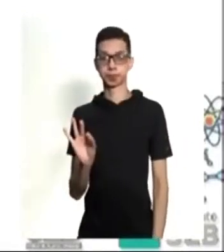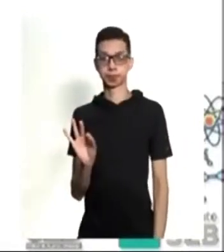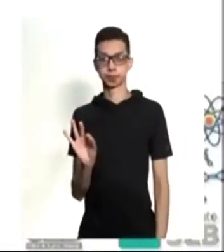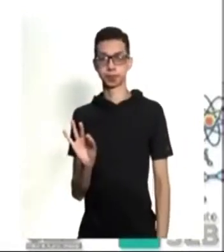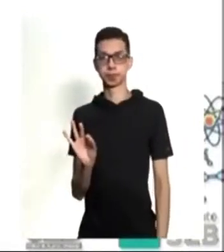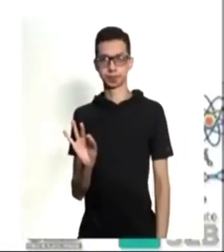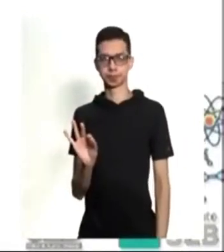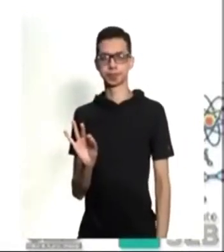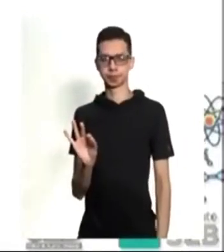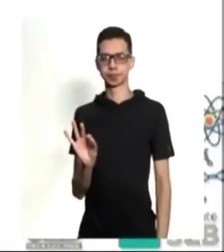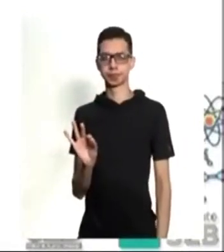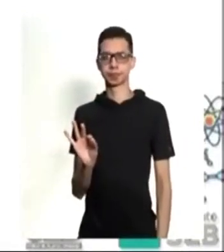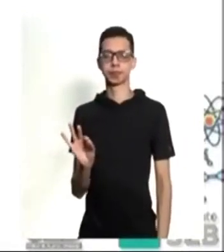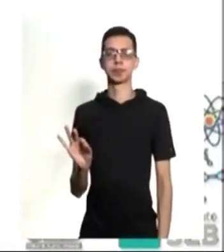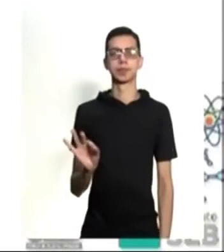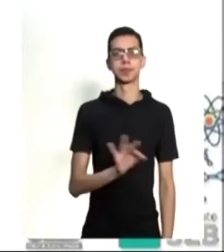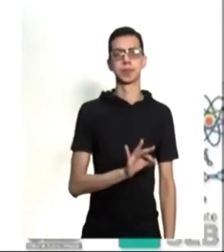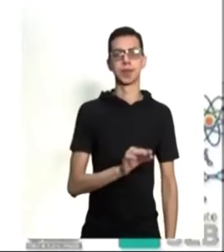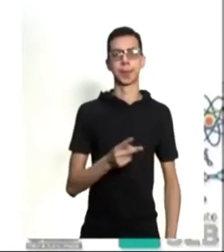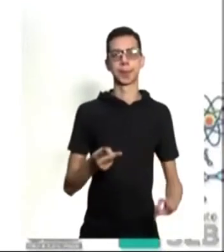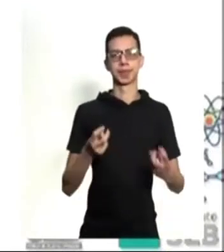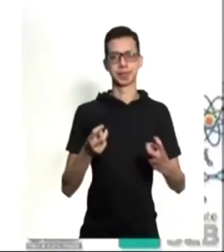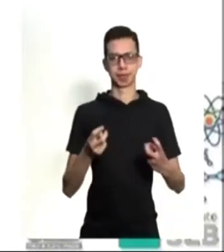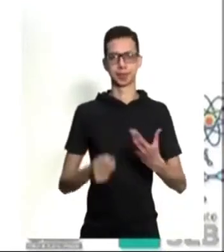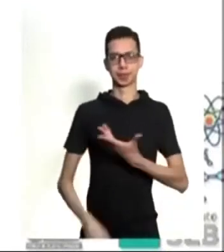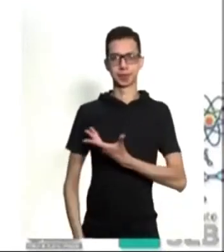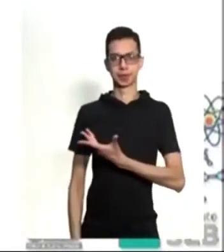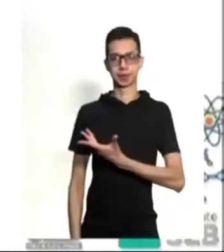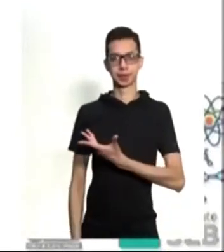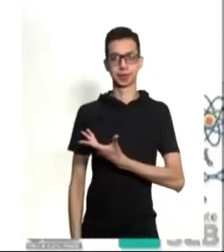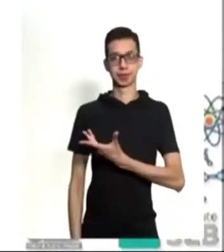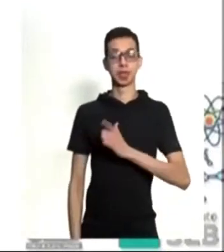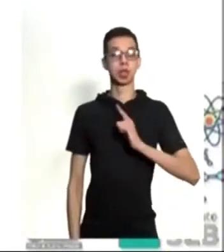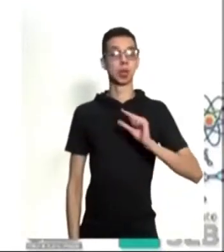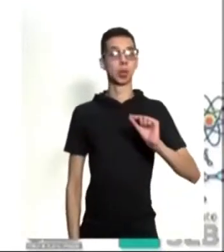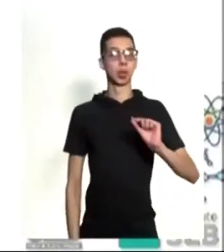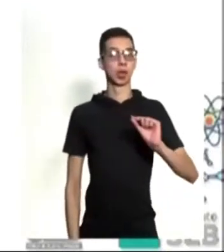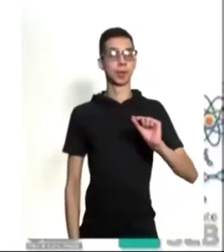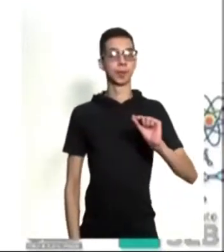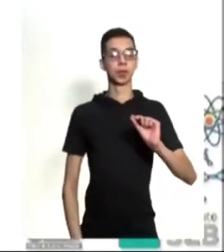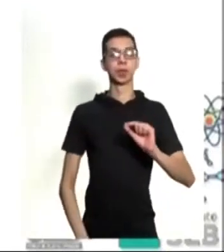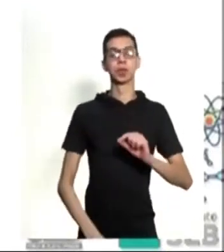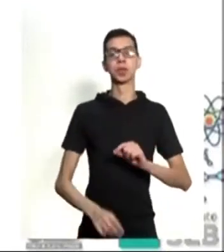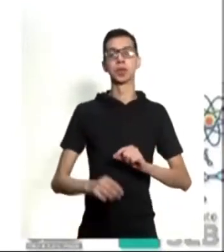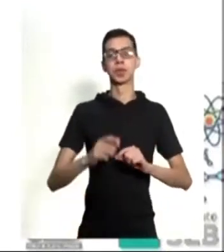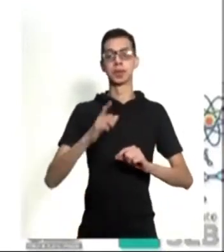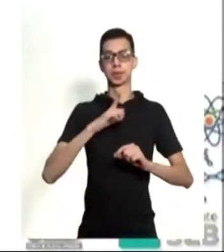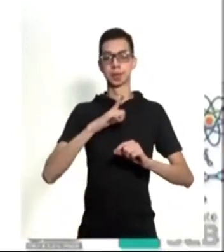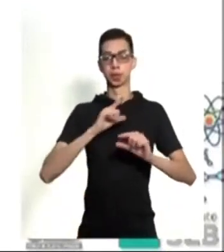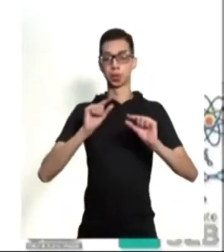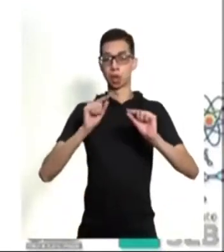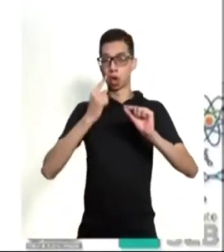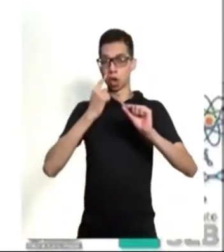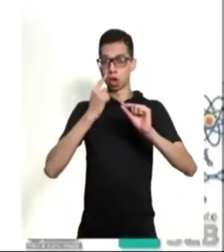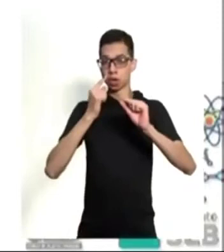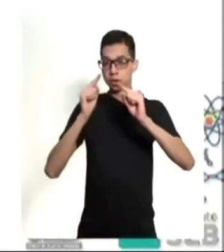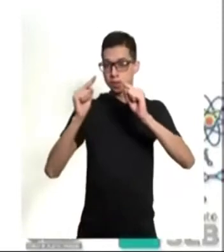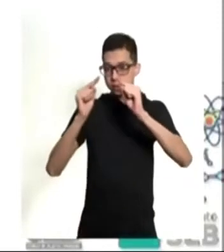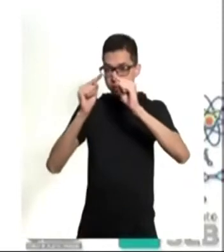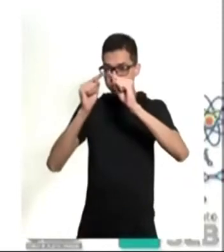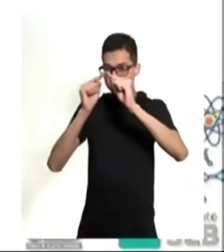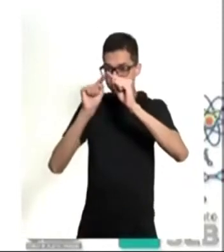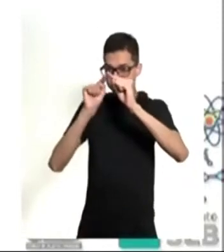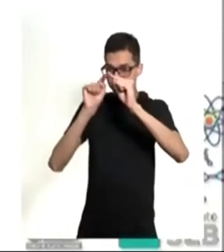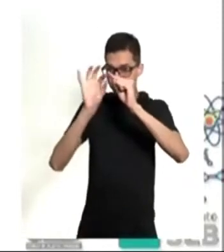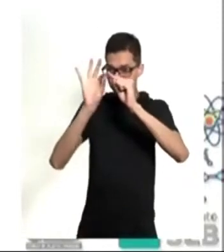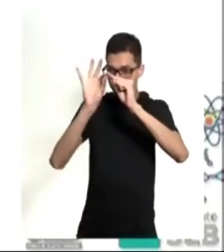2 vértices da caixa diagonalmente opostos. Ligou um vértice lá superior da tampa ao vértice inferior